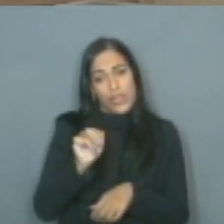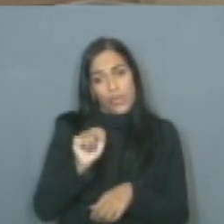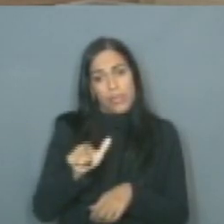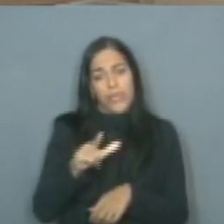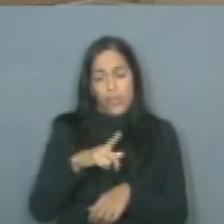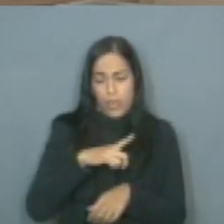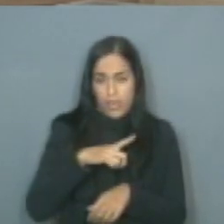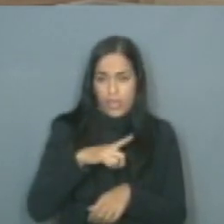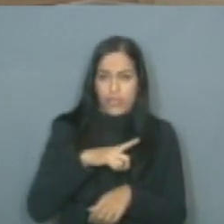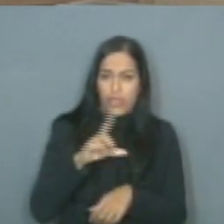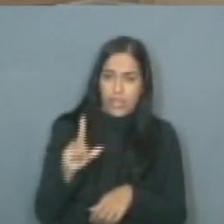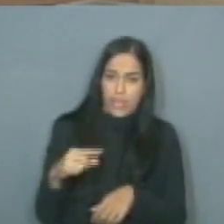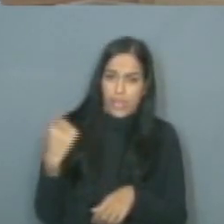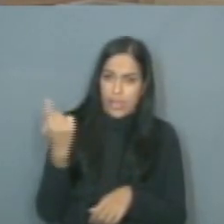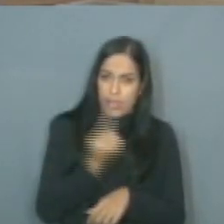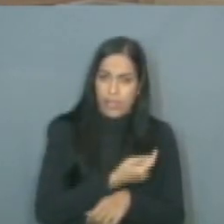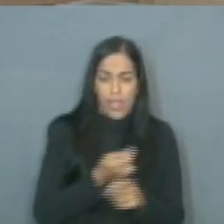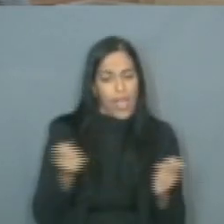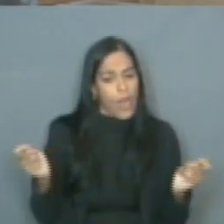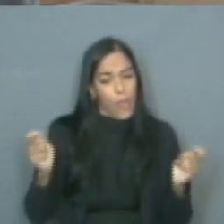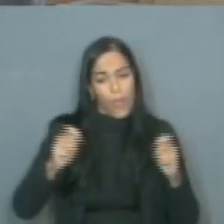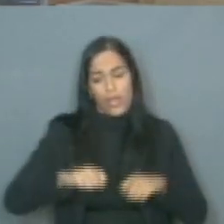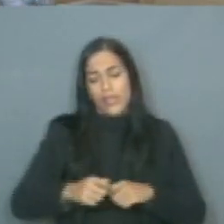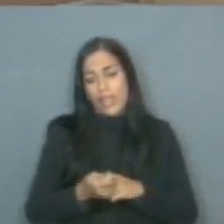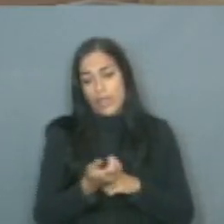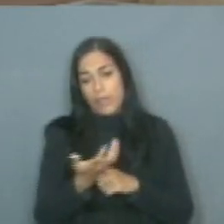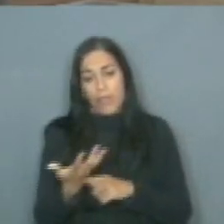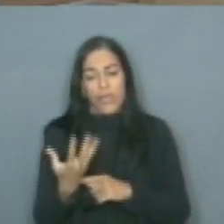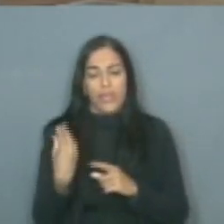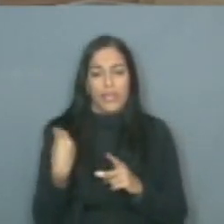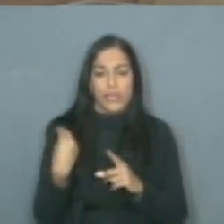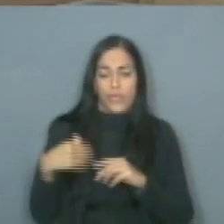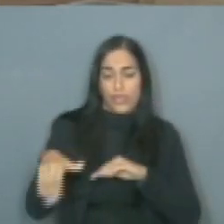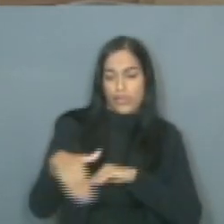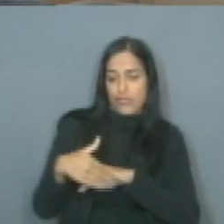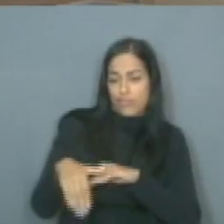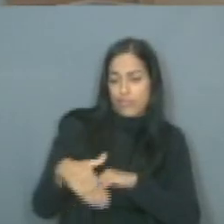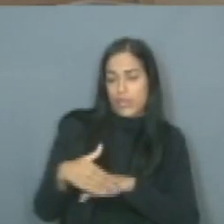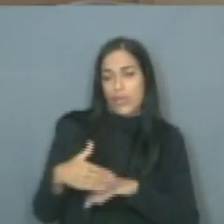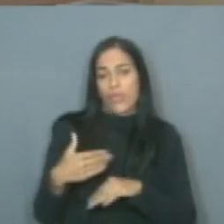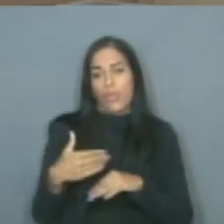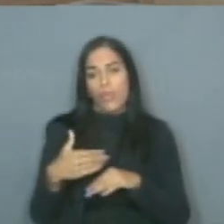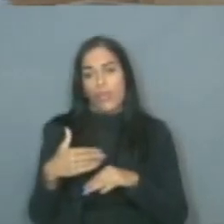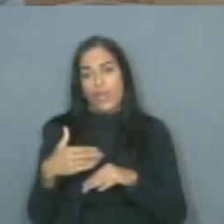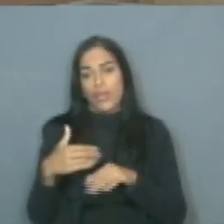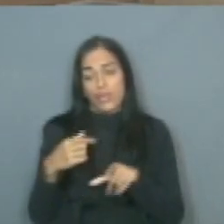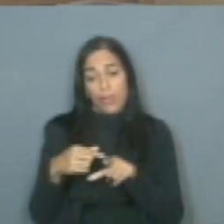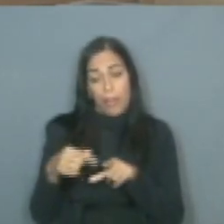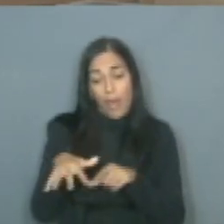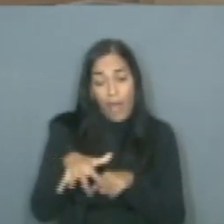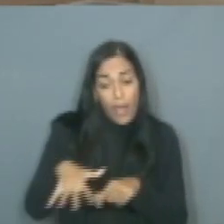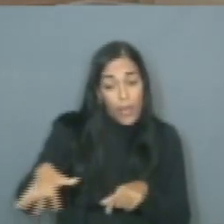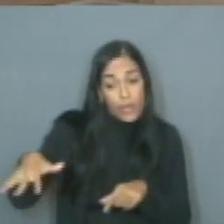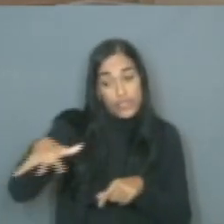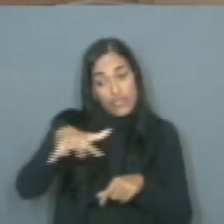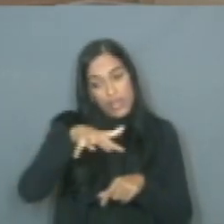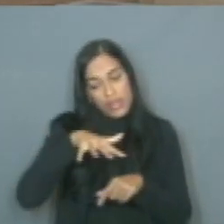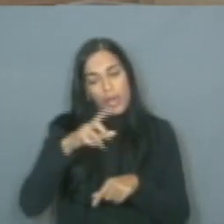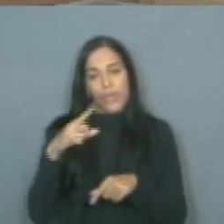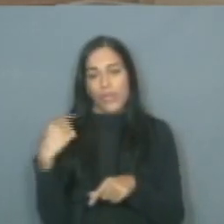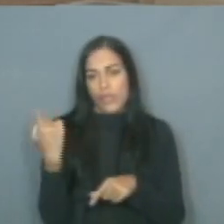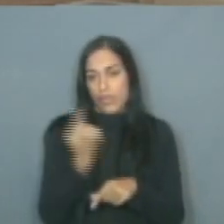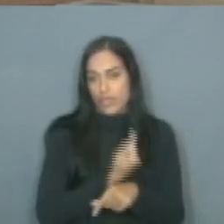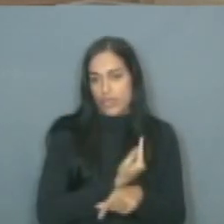ter efetivamente a quantidade de moradores de rua daquela região de Setúbal de uma maneira geral, a gente